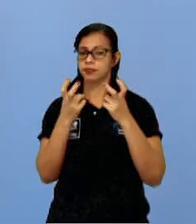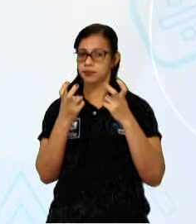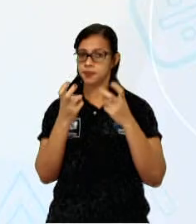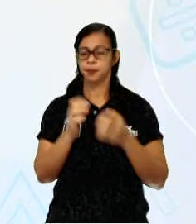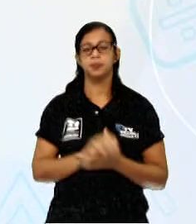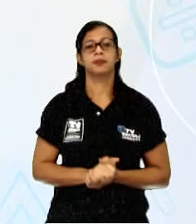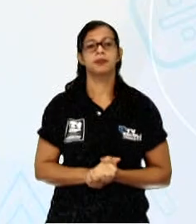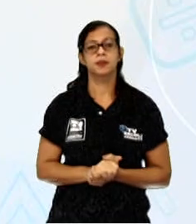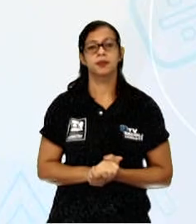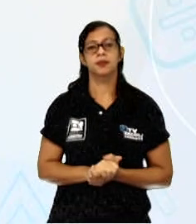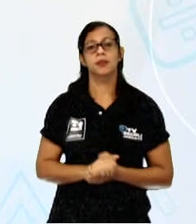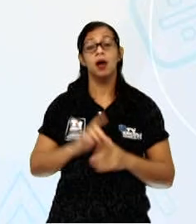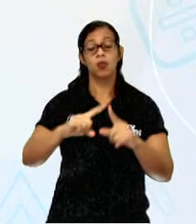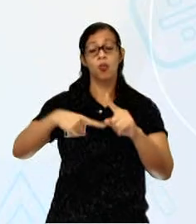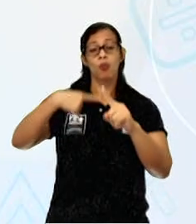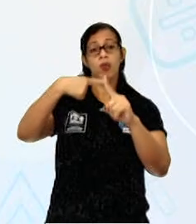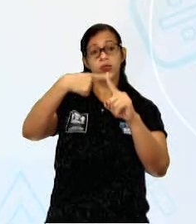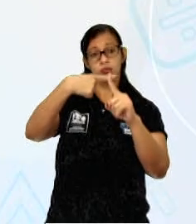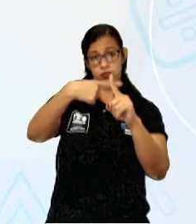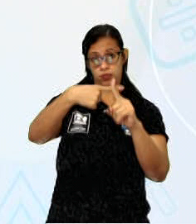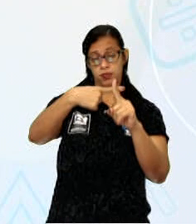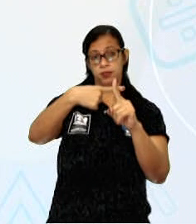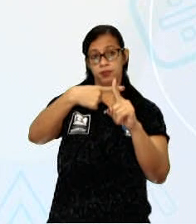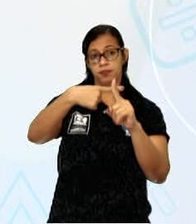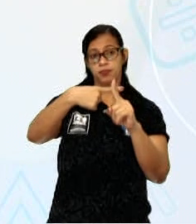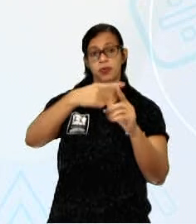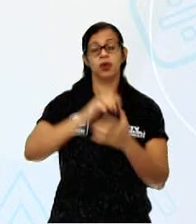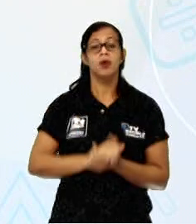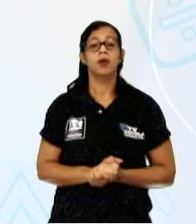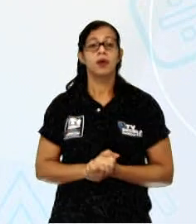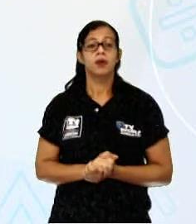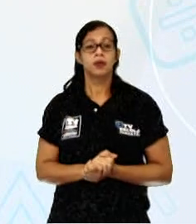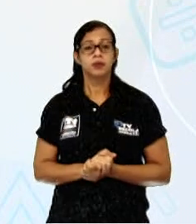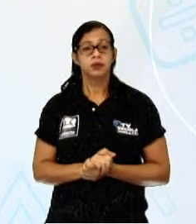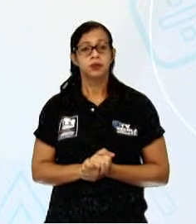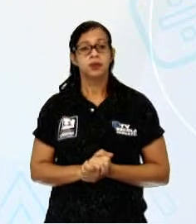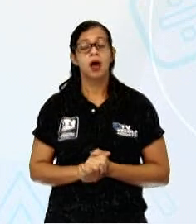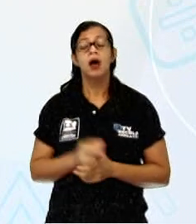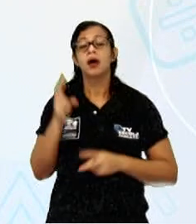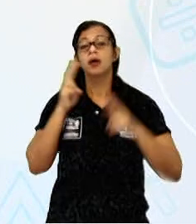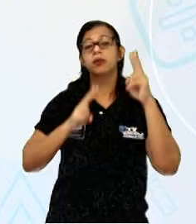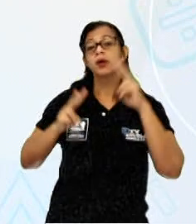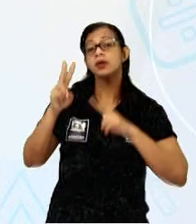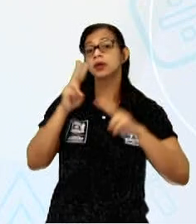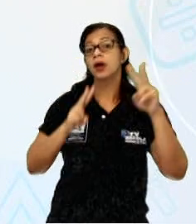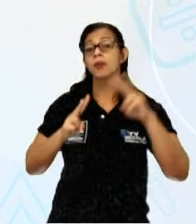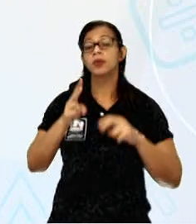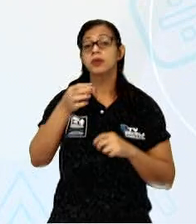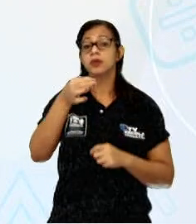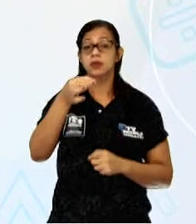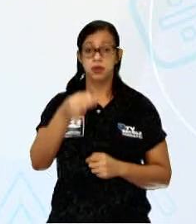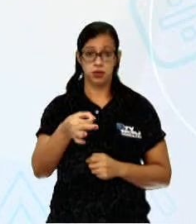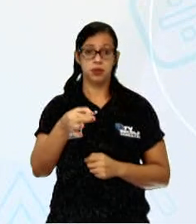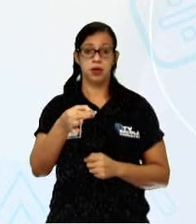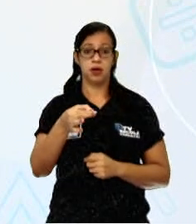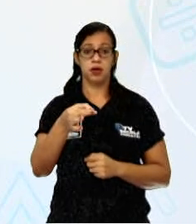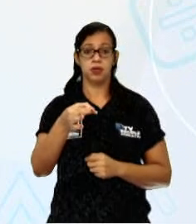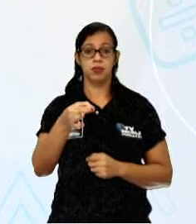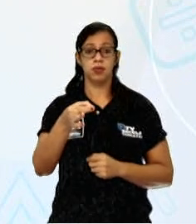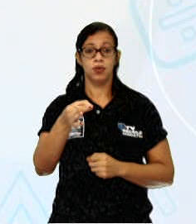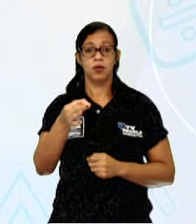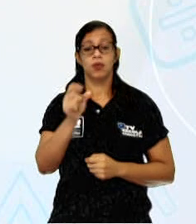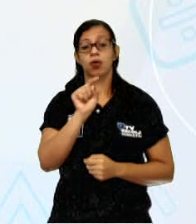em uma adição com duas parcelas verificamos se o resultado Está correto por meio de um a subtração